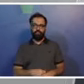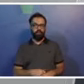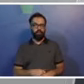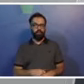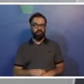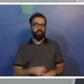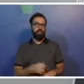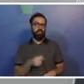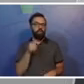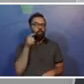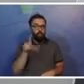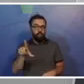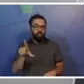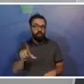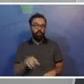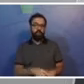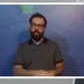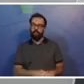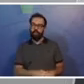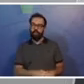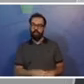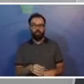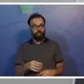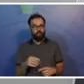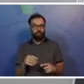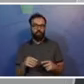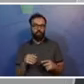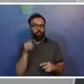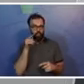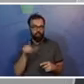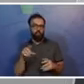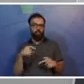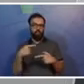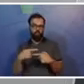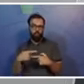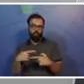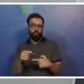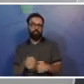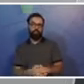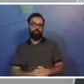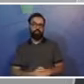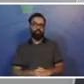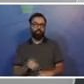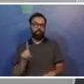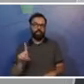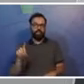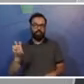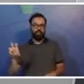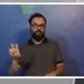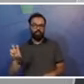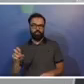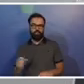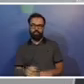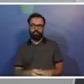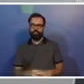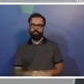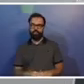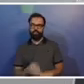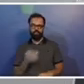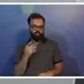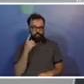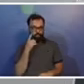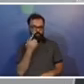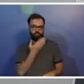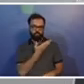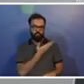subtraiu 7 e obteve, se ele obteve, igual 15. Está aqui o nosso problema,